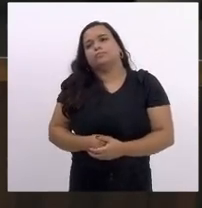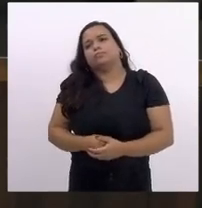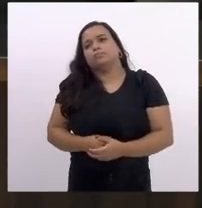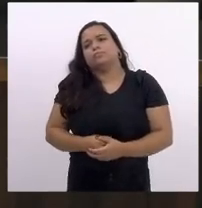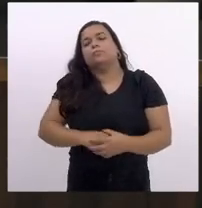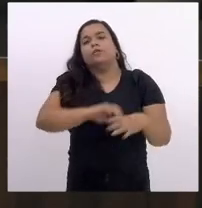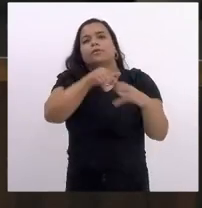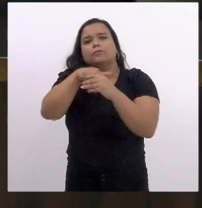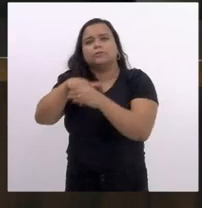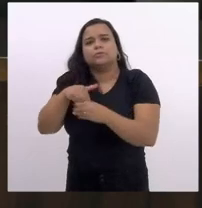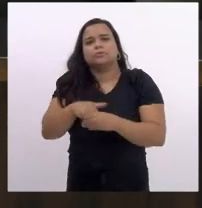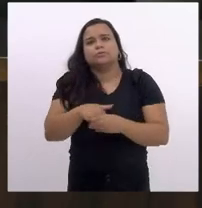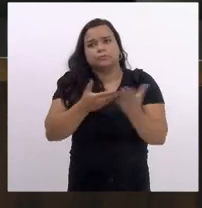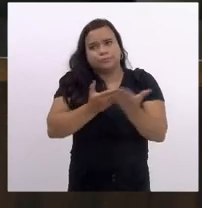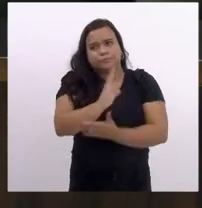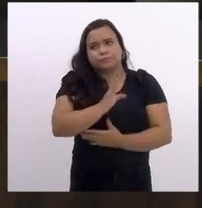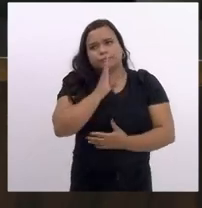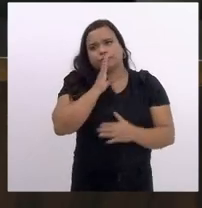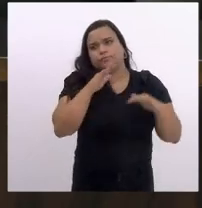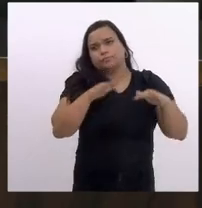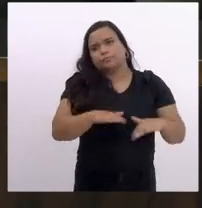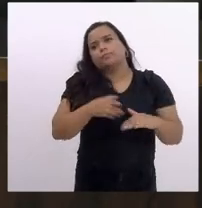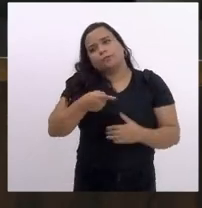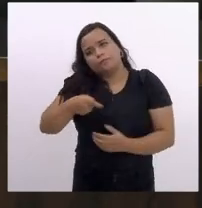permaneçam como estão aprovados, vai ao autógrafo.